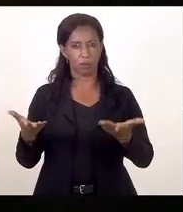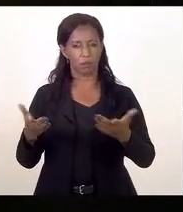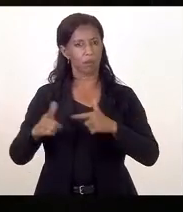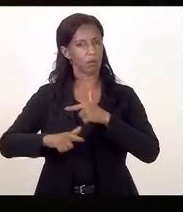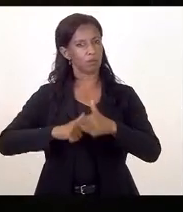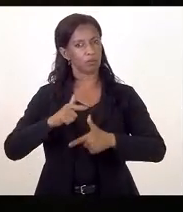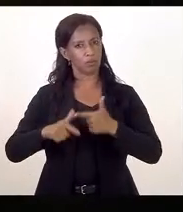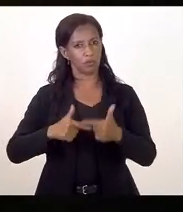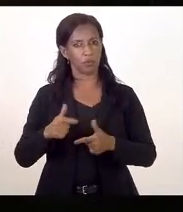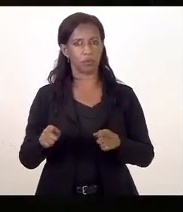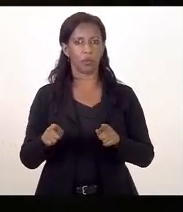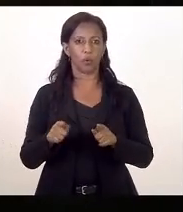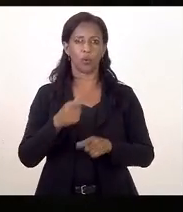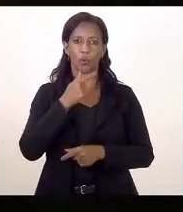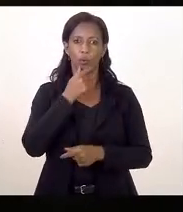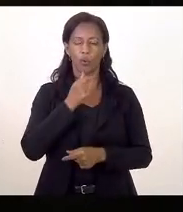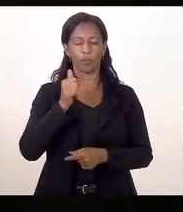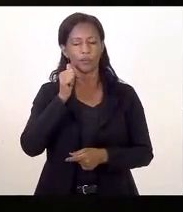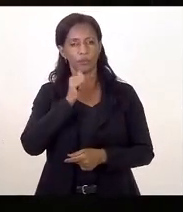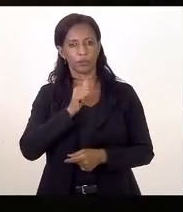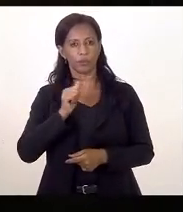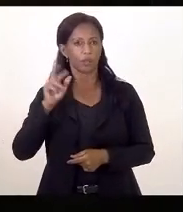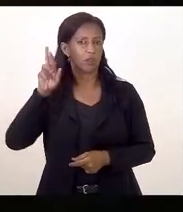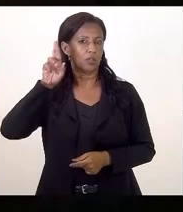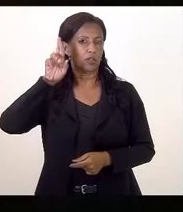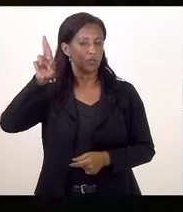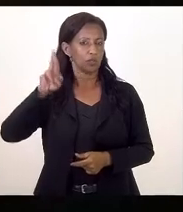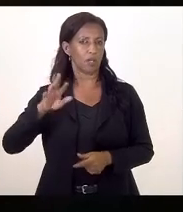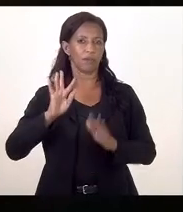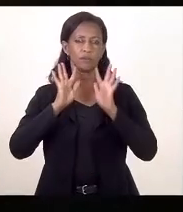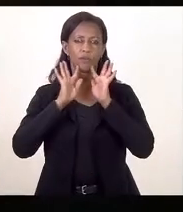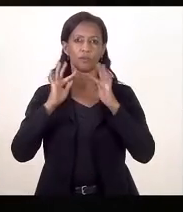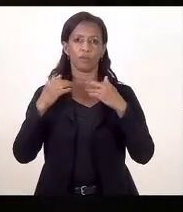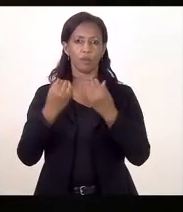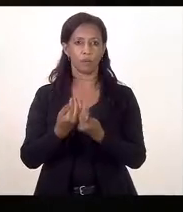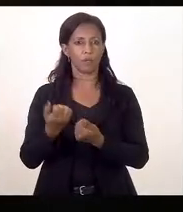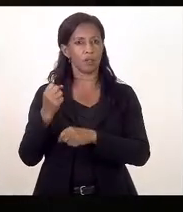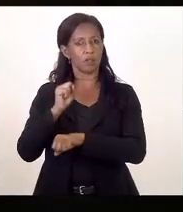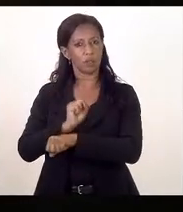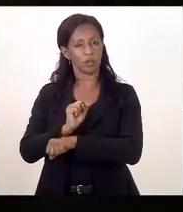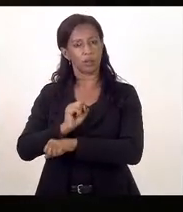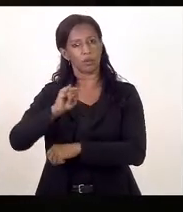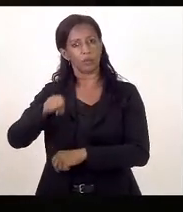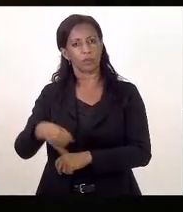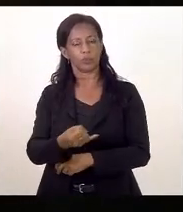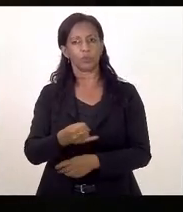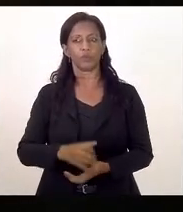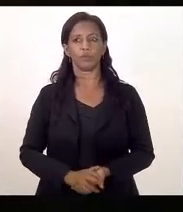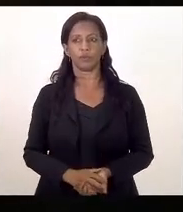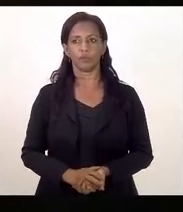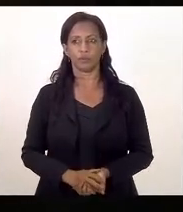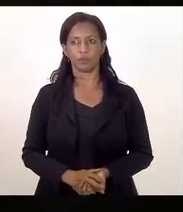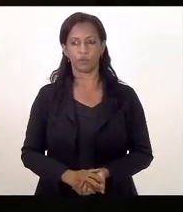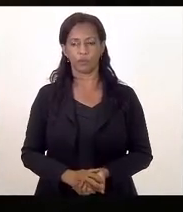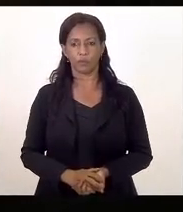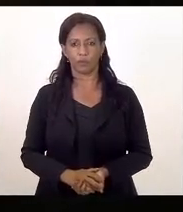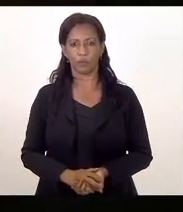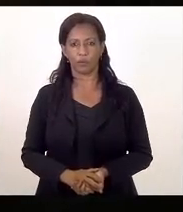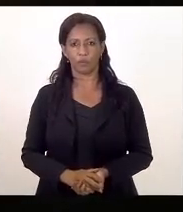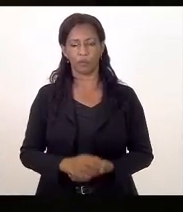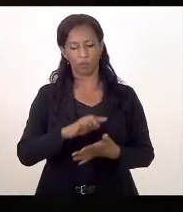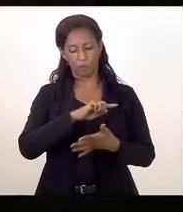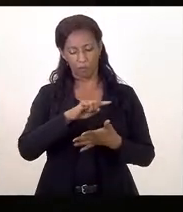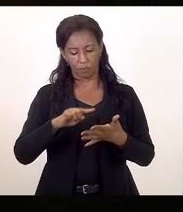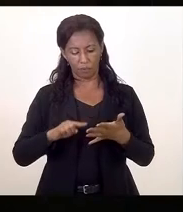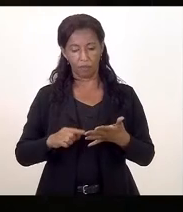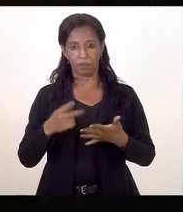trabalhadores e trabalhadoras, chefes de família que aguardam por essa oportunidade. Eram essas as minhas